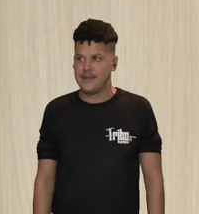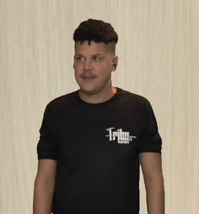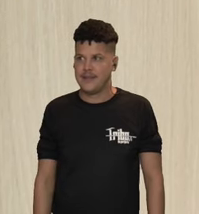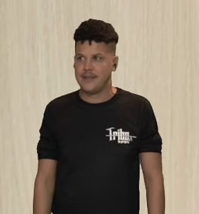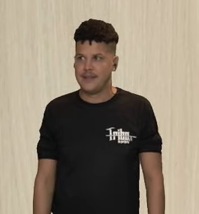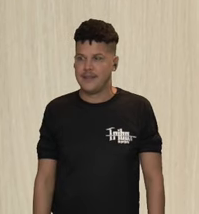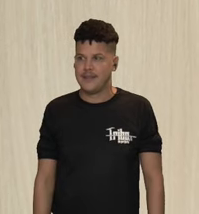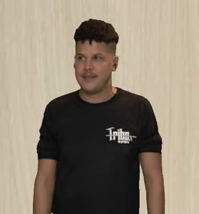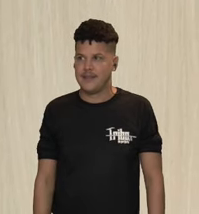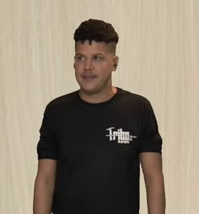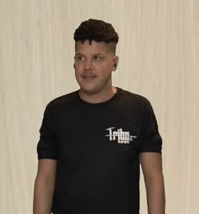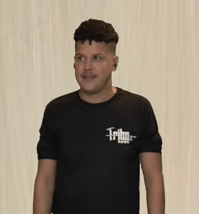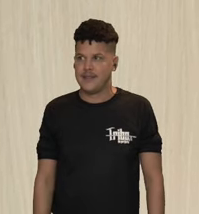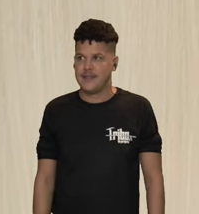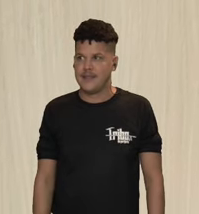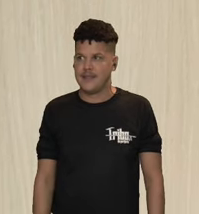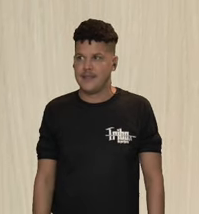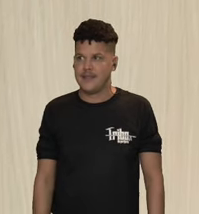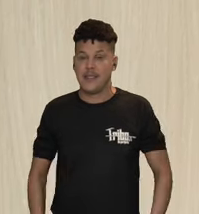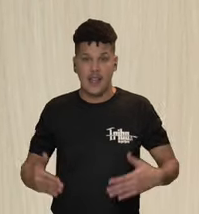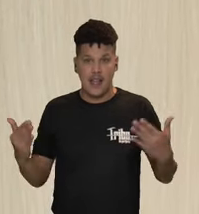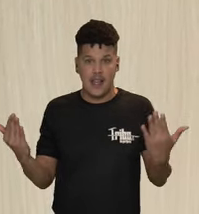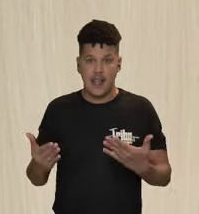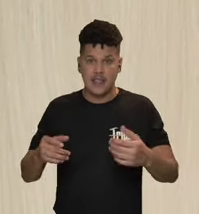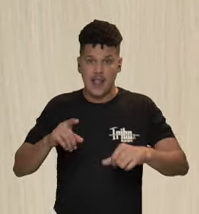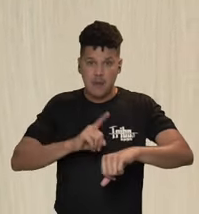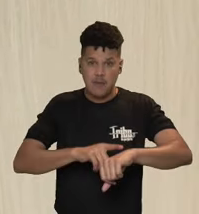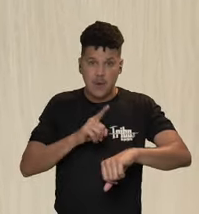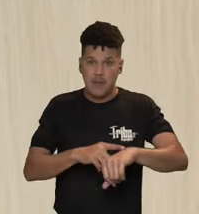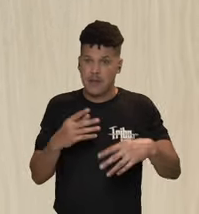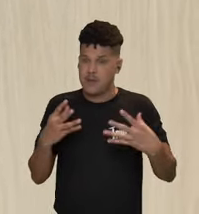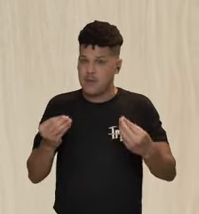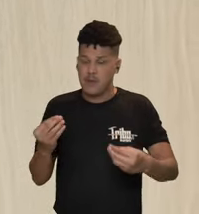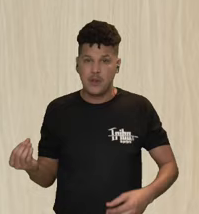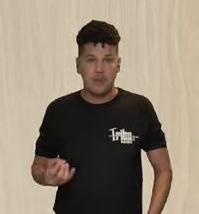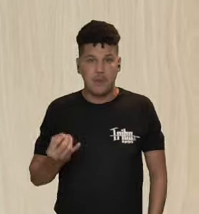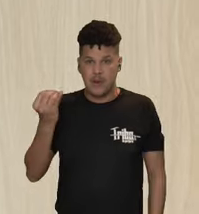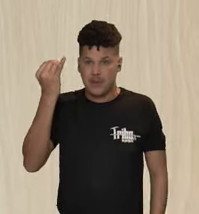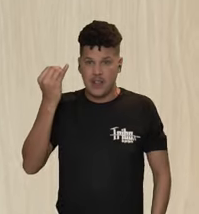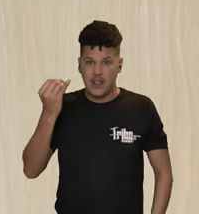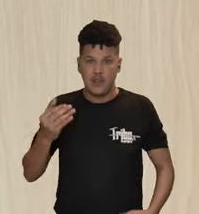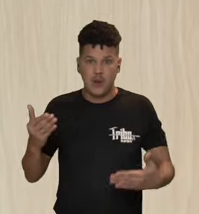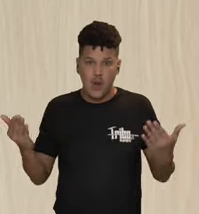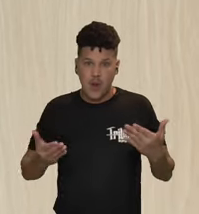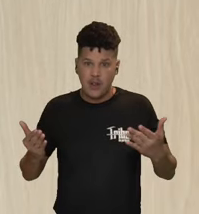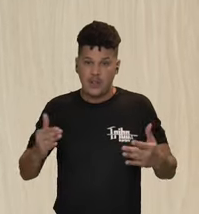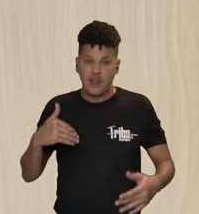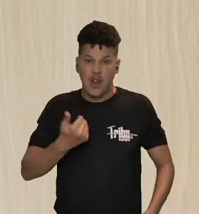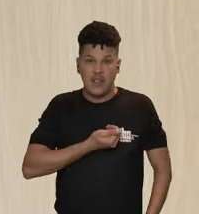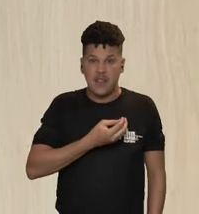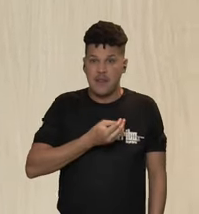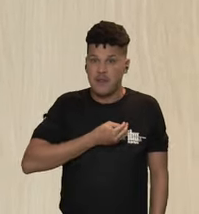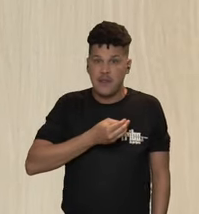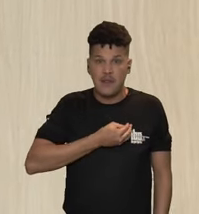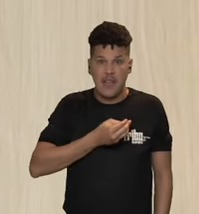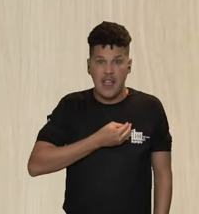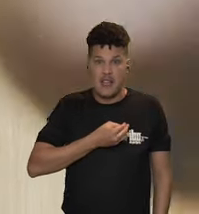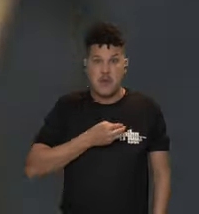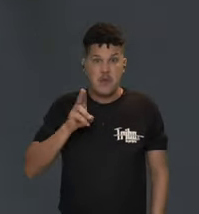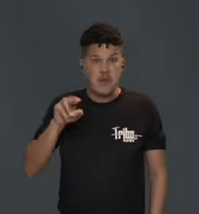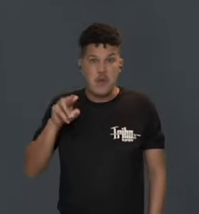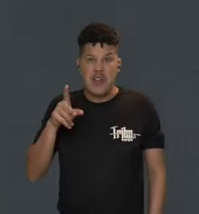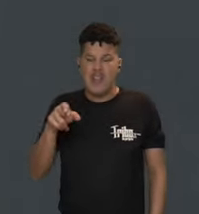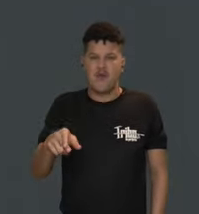Yo. Esse é um momento muito importante, velho. A gente tá passando por uma parada inédita nas nossas vidas, né, mano? Toda